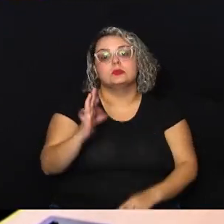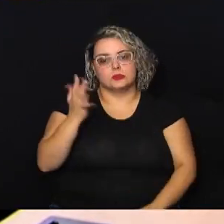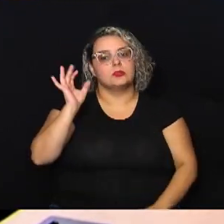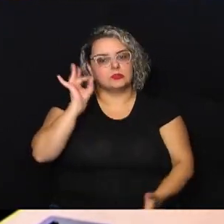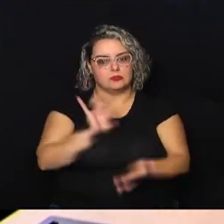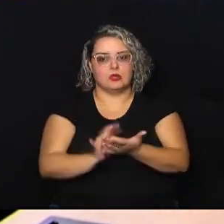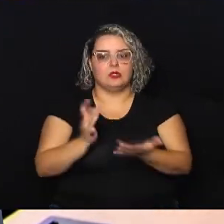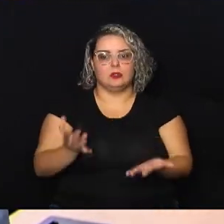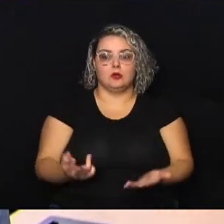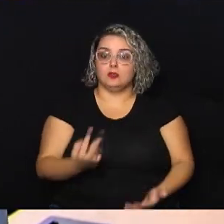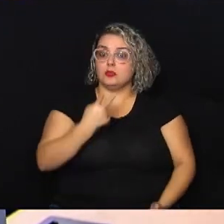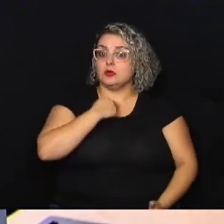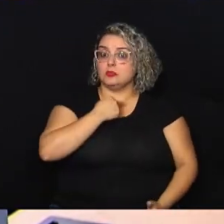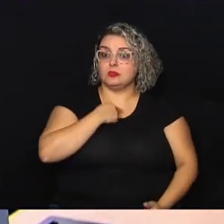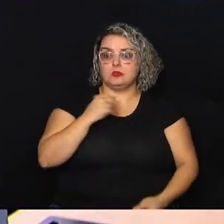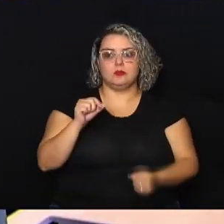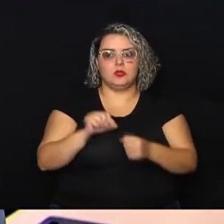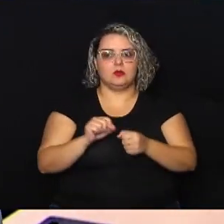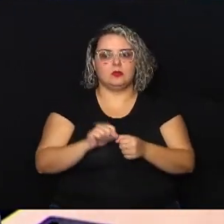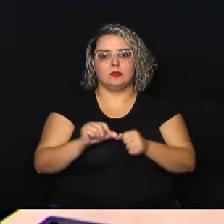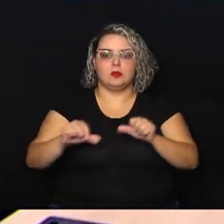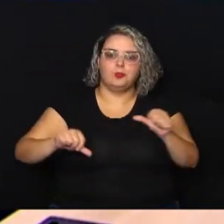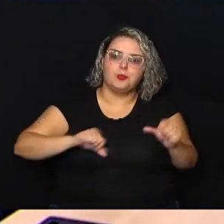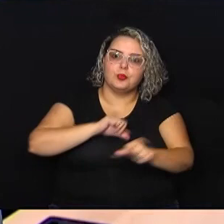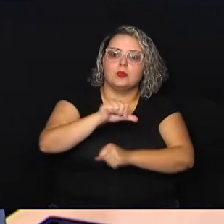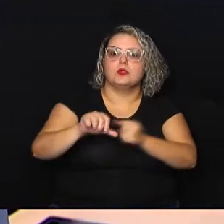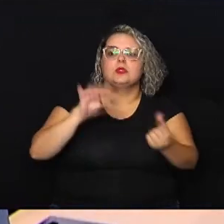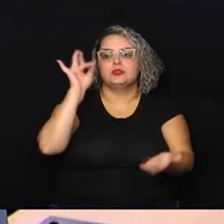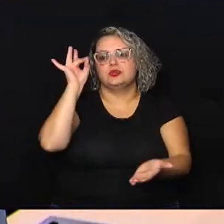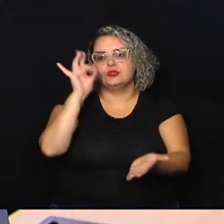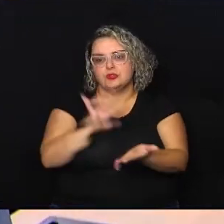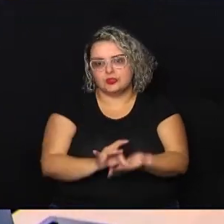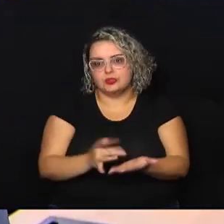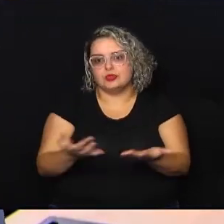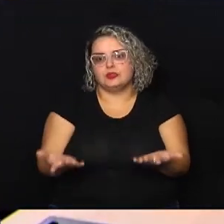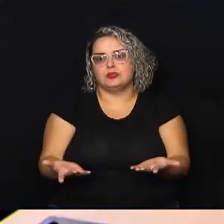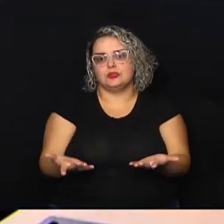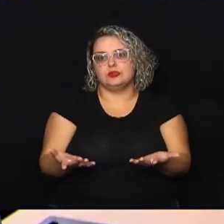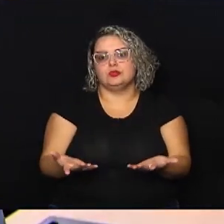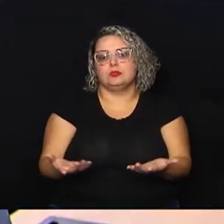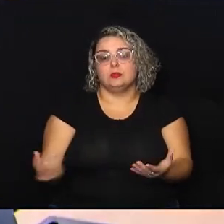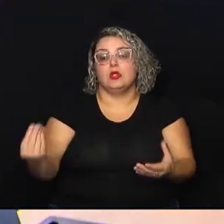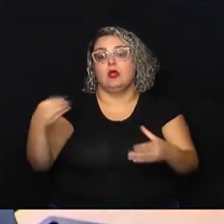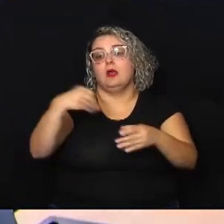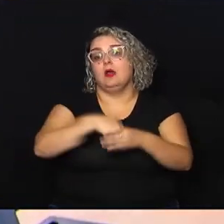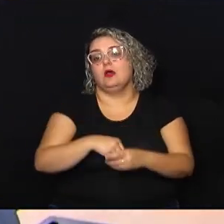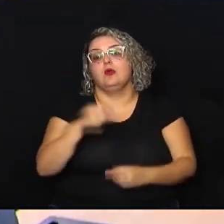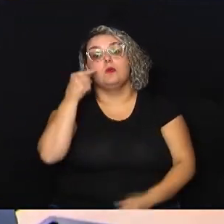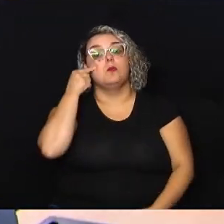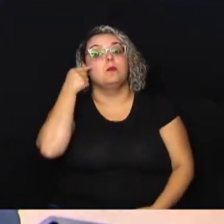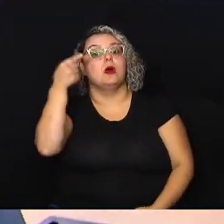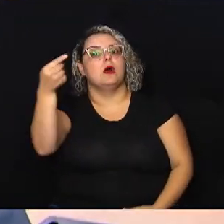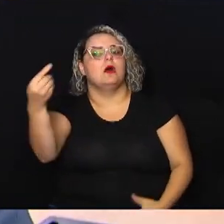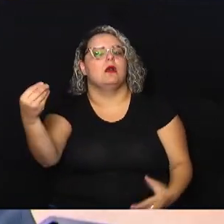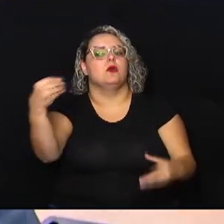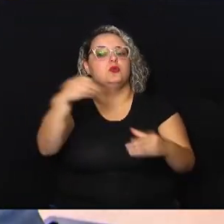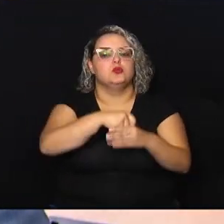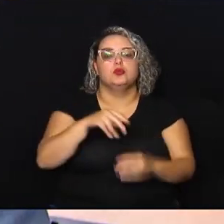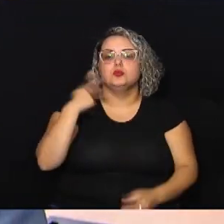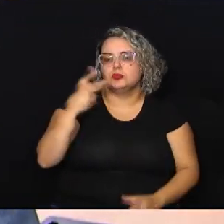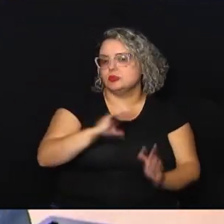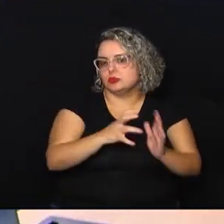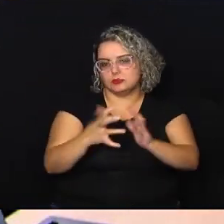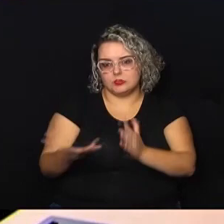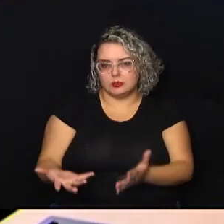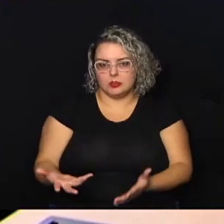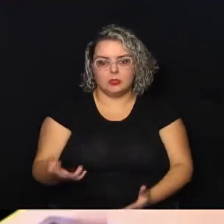Agora, o que não pode ser feito é uma distorção dos fatos para inserir uma ideologia político-partidária.